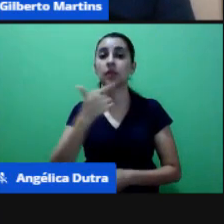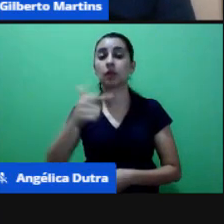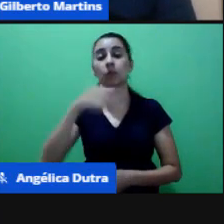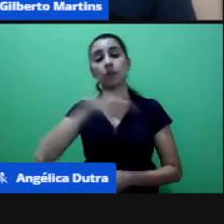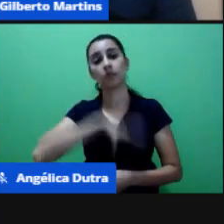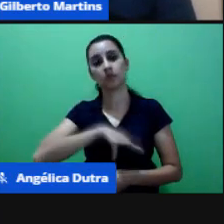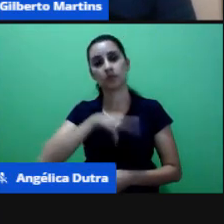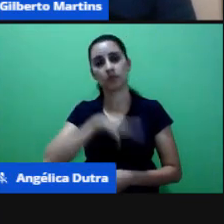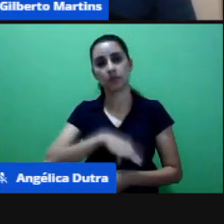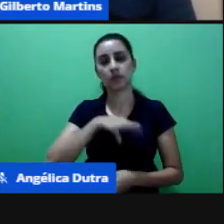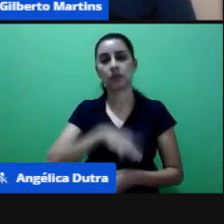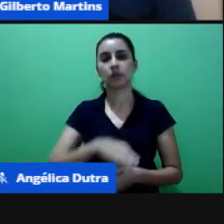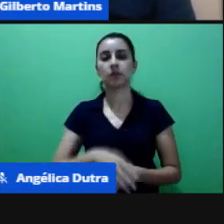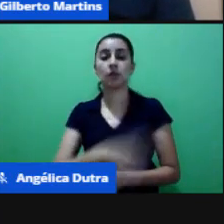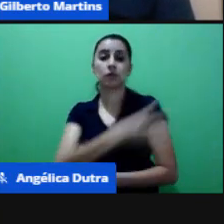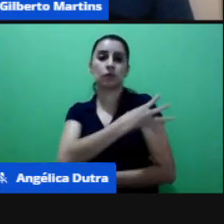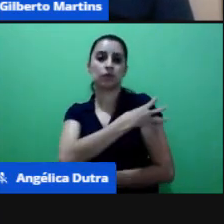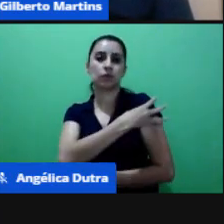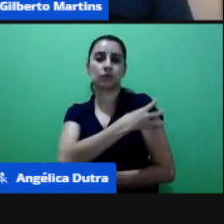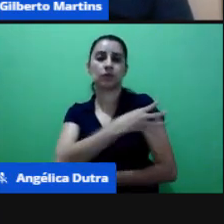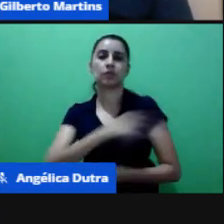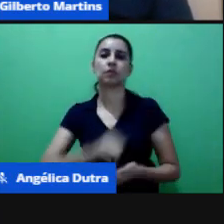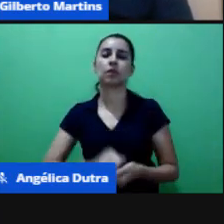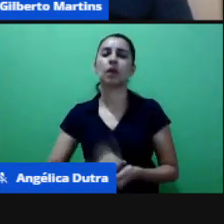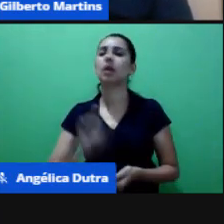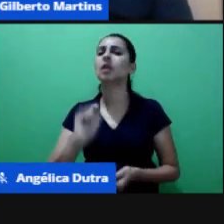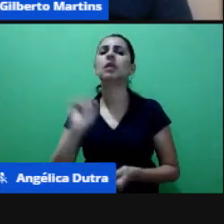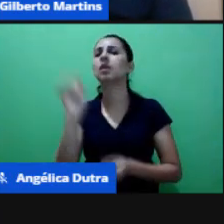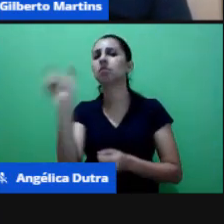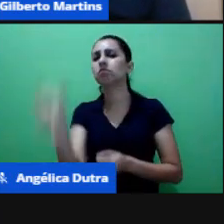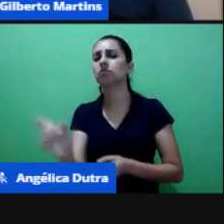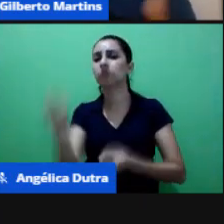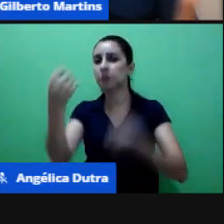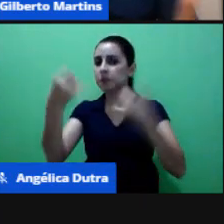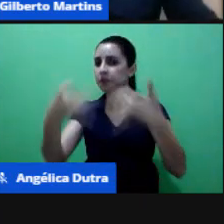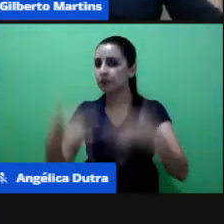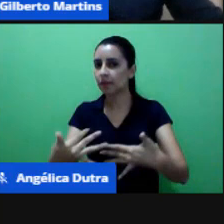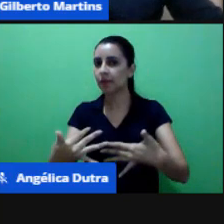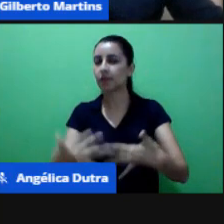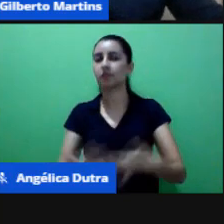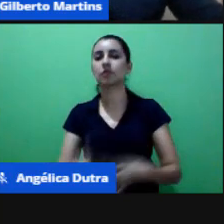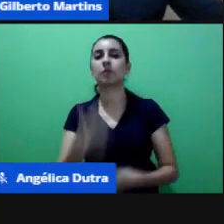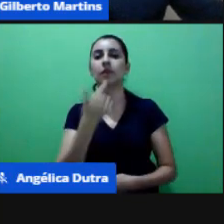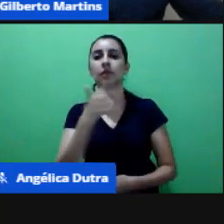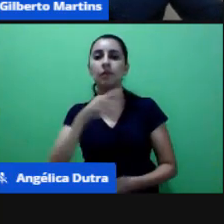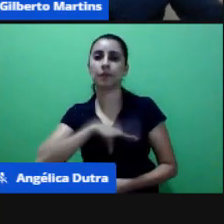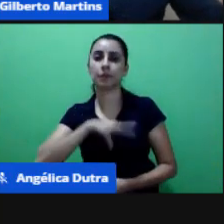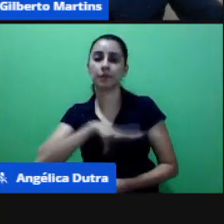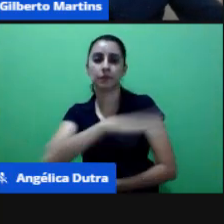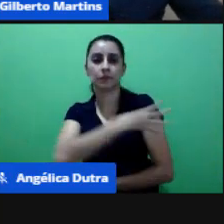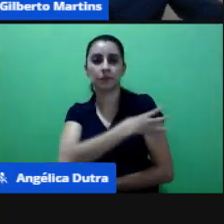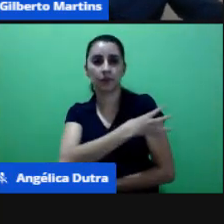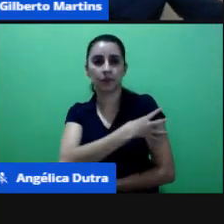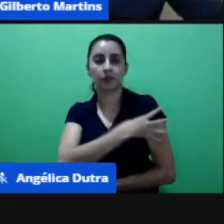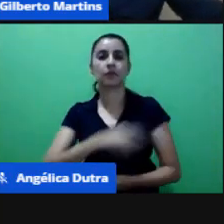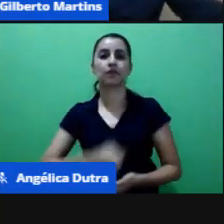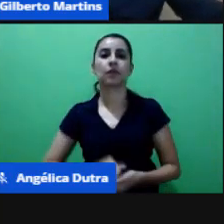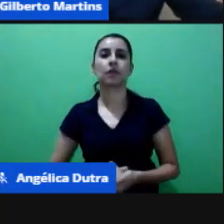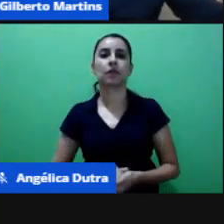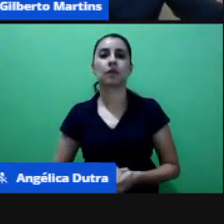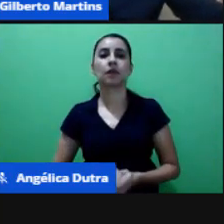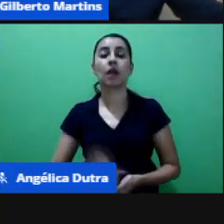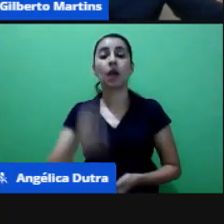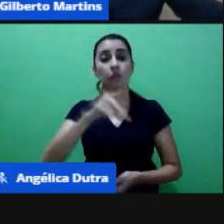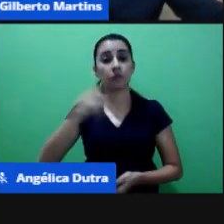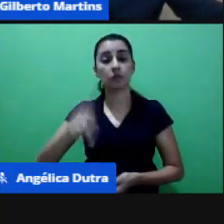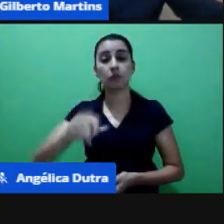em relação ao quarto ano. E quem vai falar da língua portuguesa em relação a essas expectativas de aprendizagem está com a professora